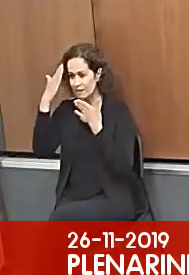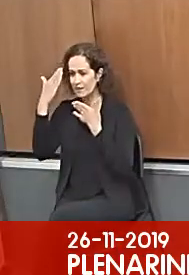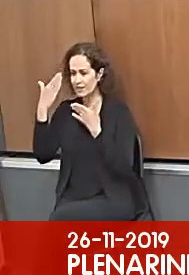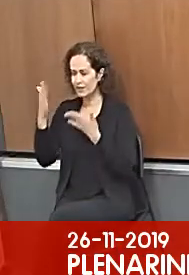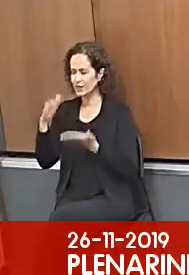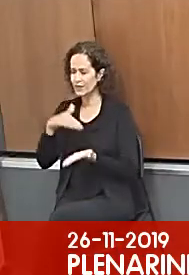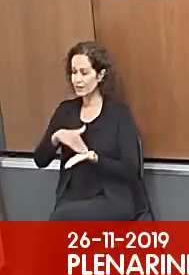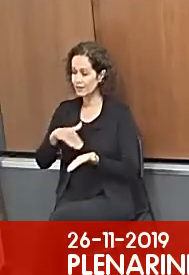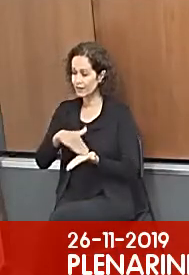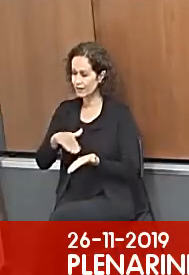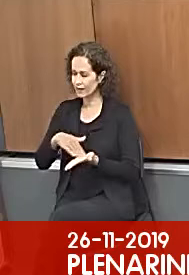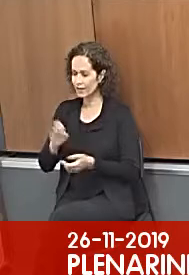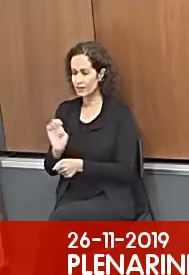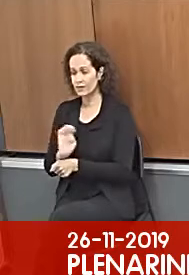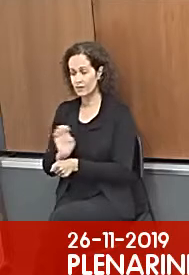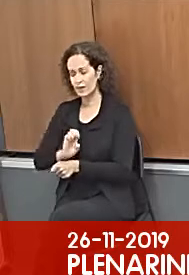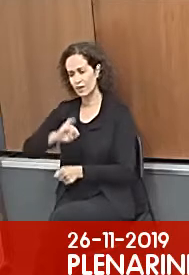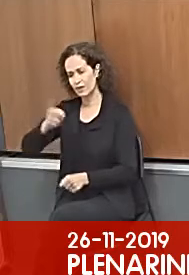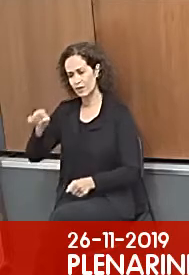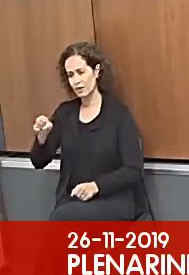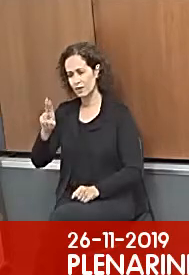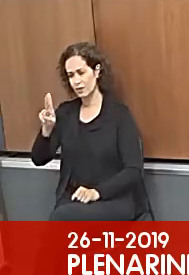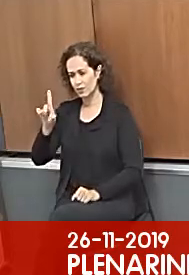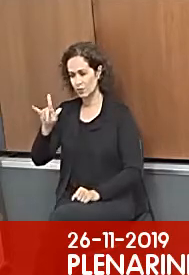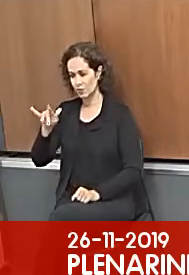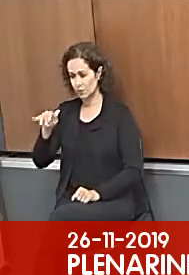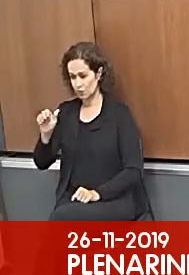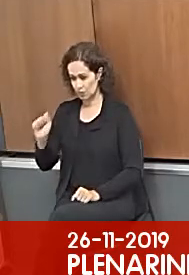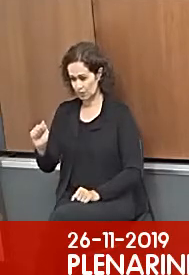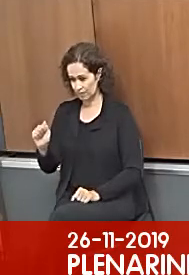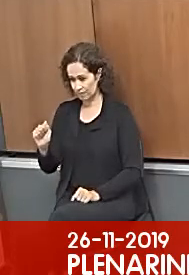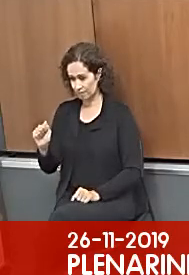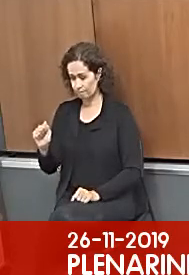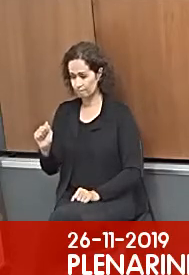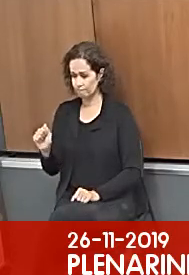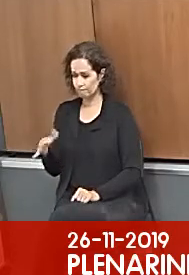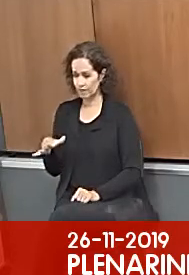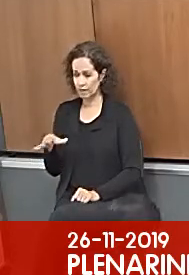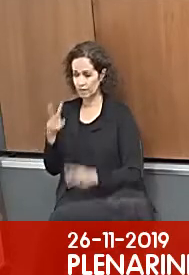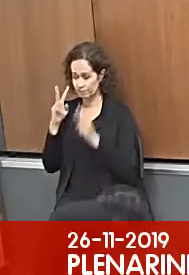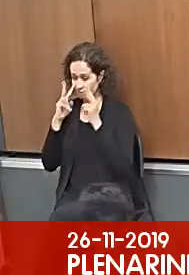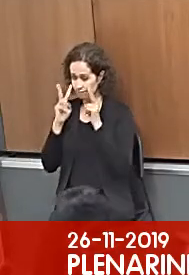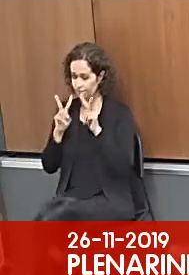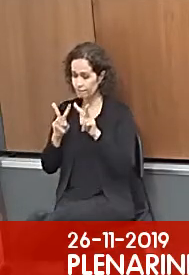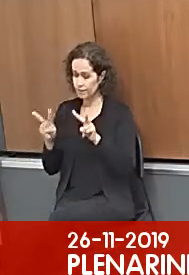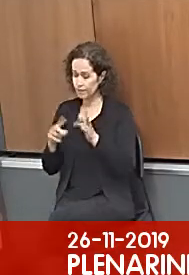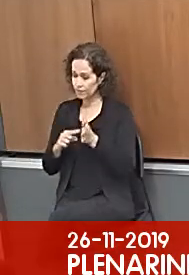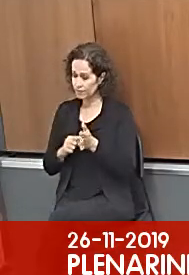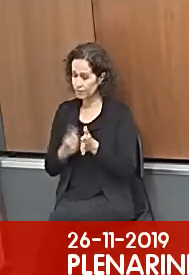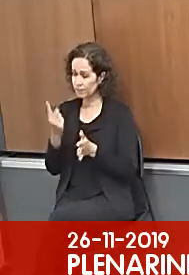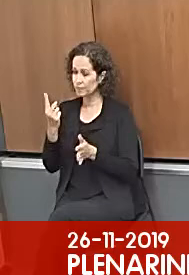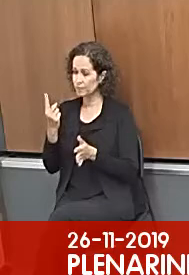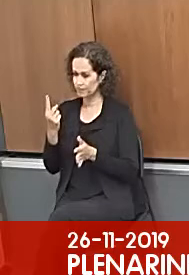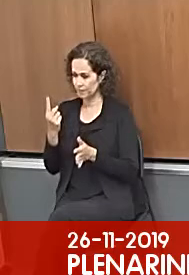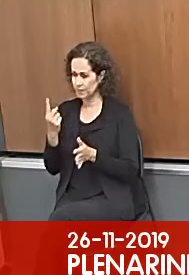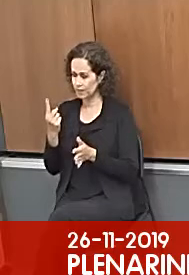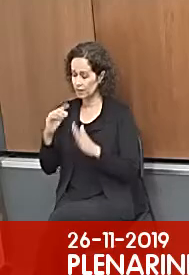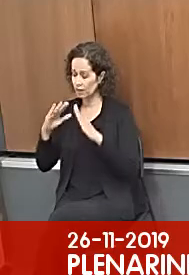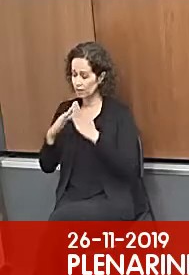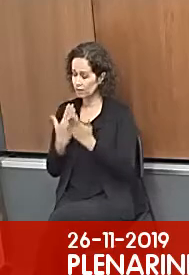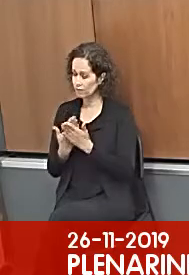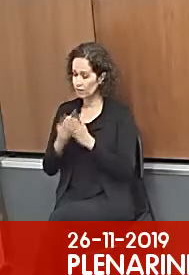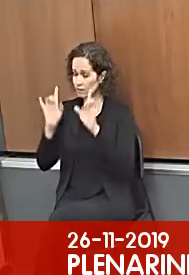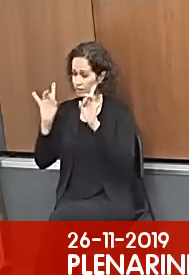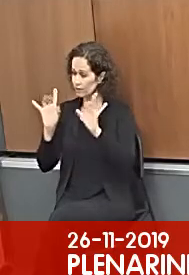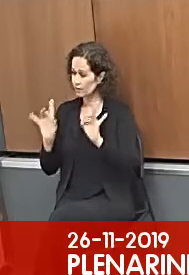à secretária de Estado, Júlia Santana, que está nos ouvindo. Pela primeira vez, as escolas